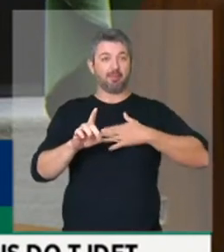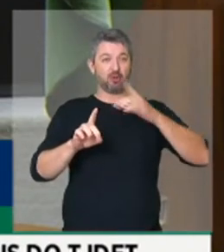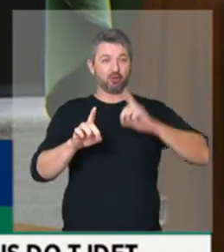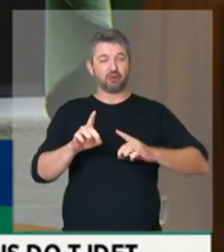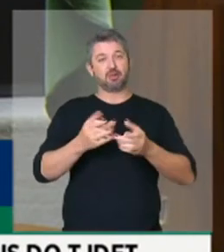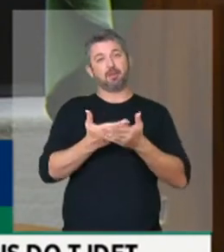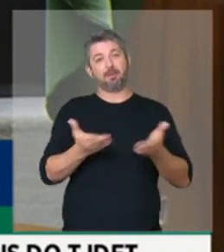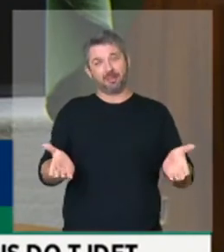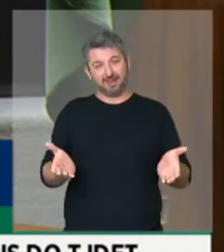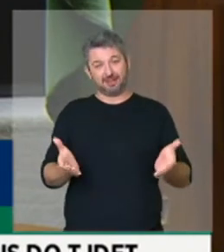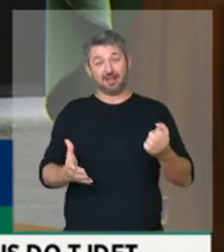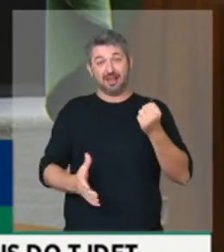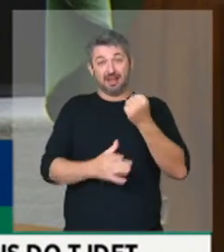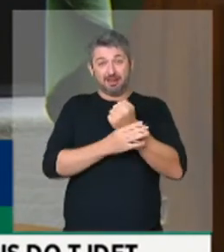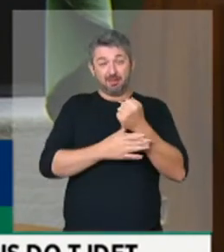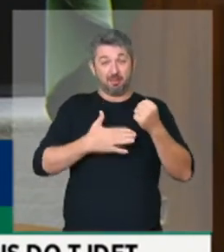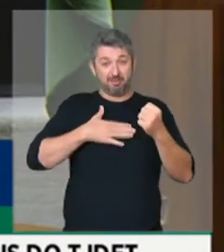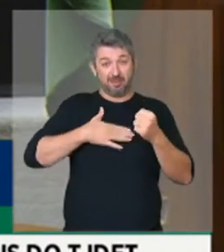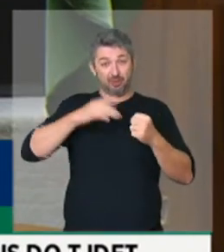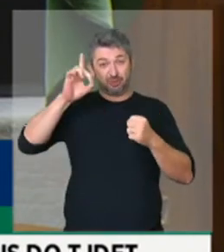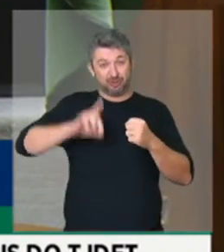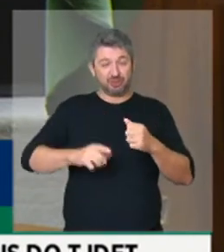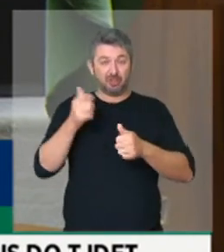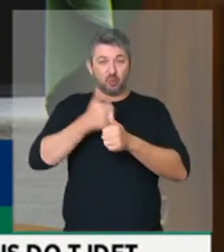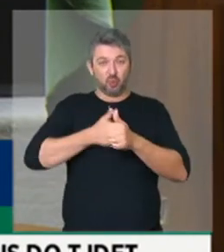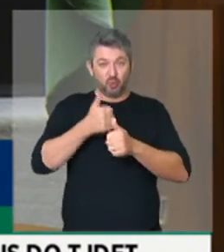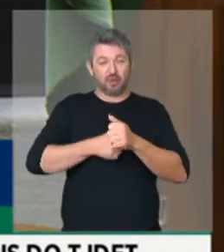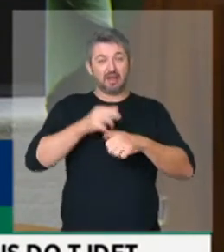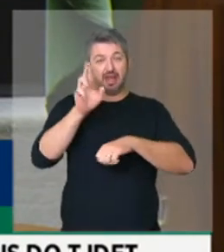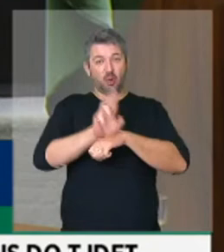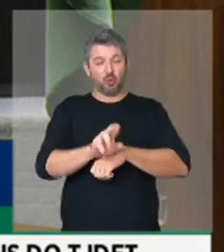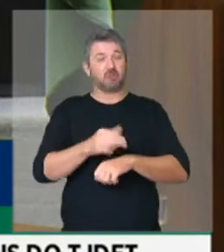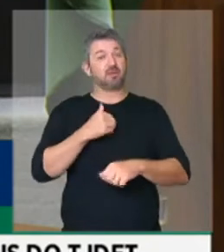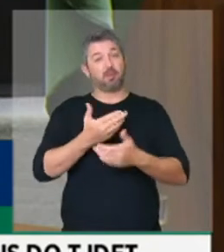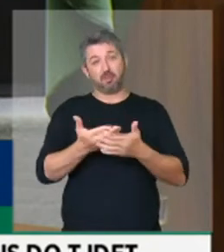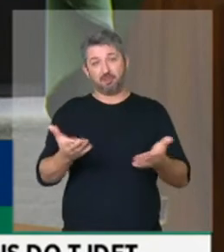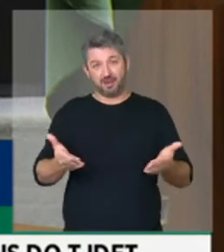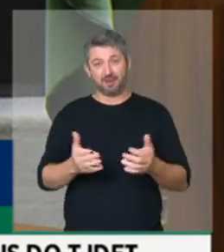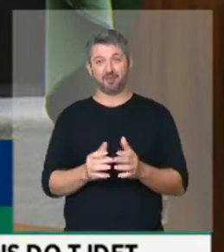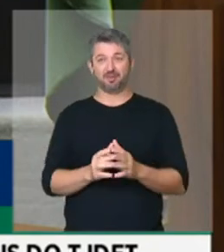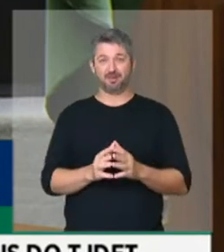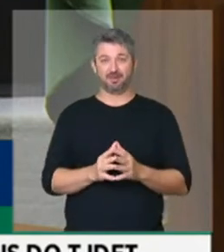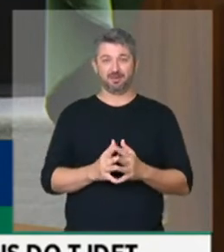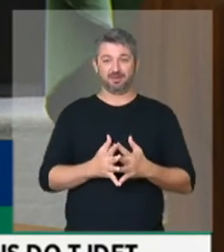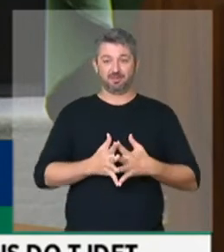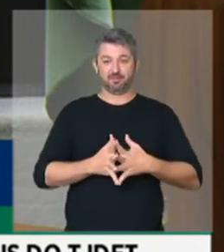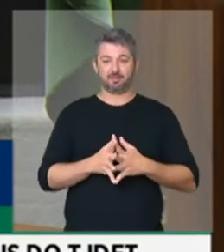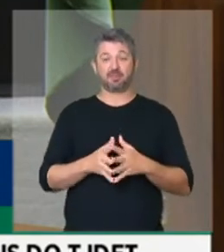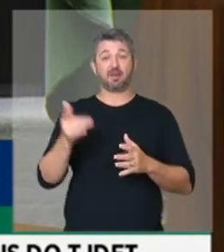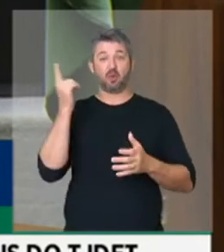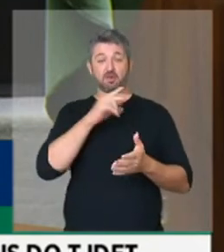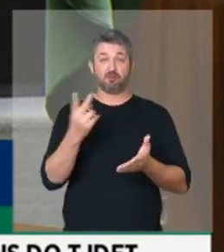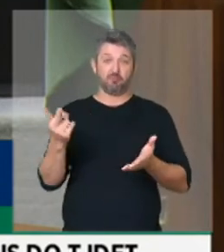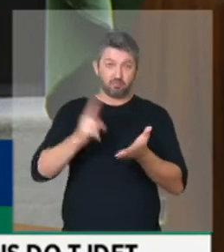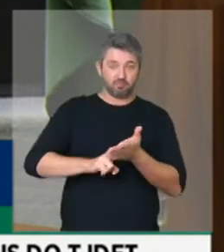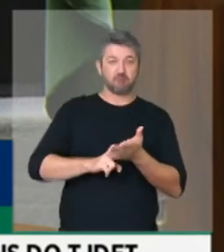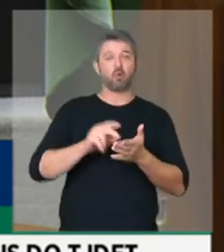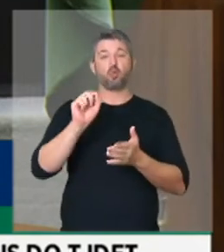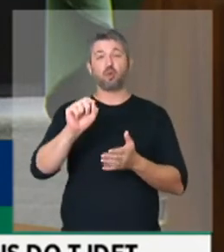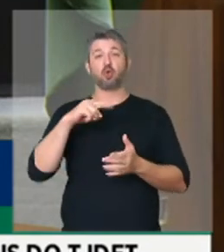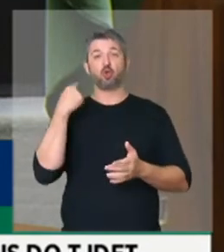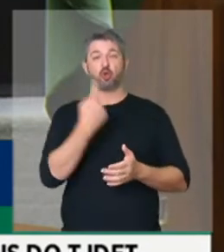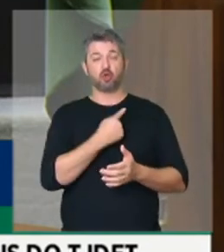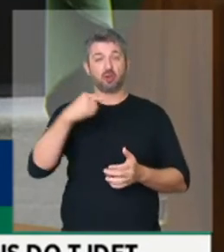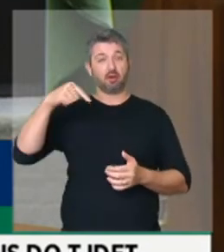violado, a garantia do direito, que é a função do Poder Judiciário, fazer valer aquilo que